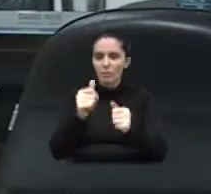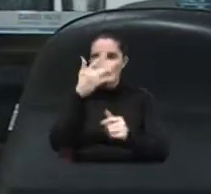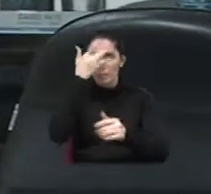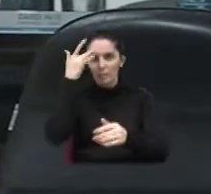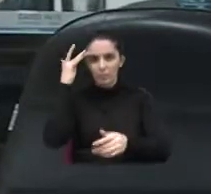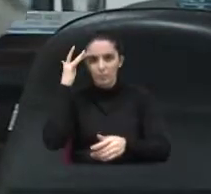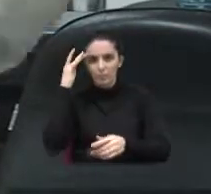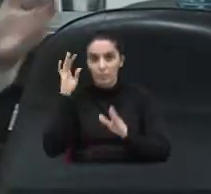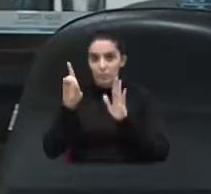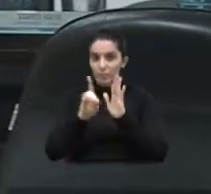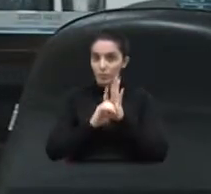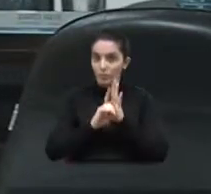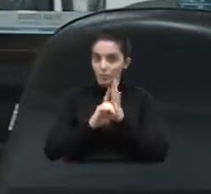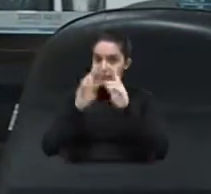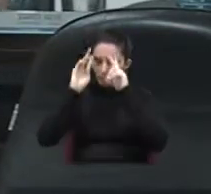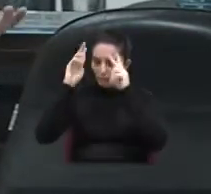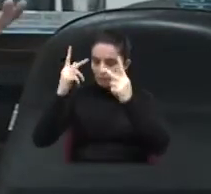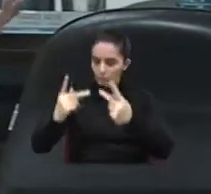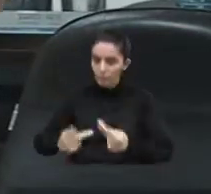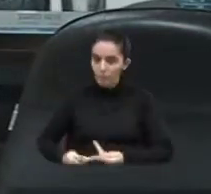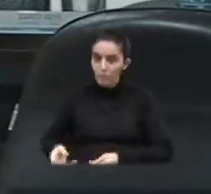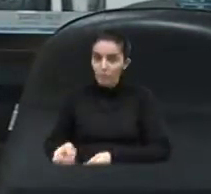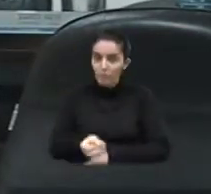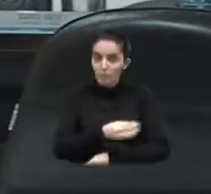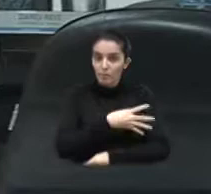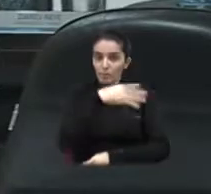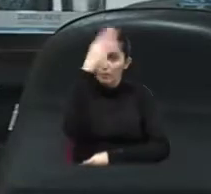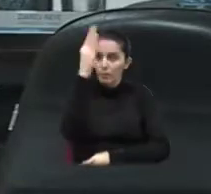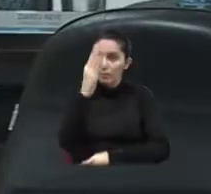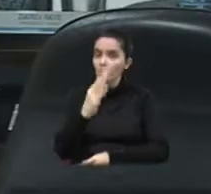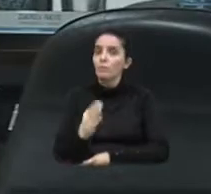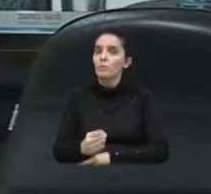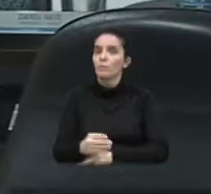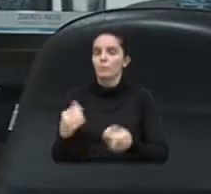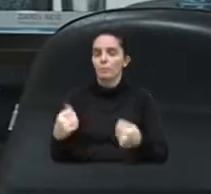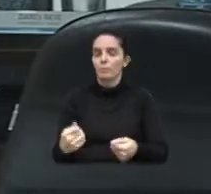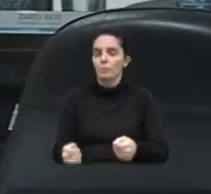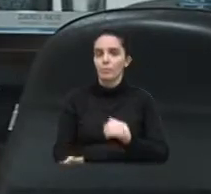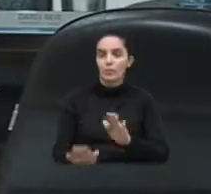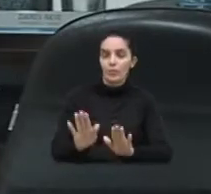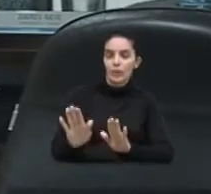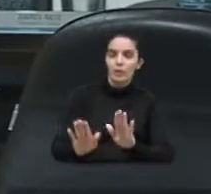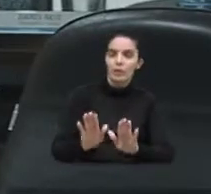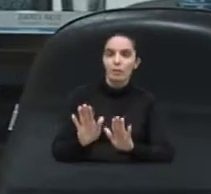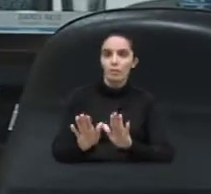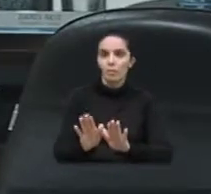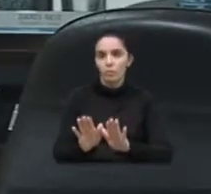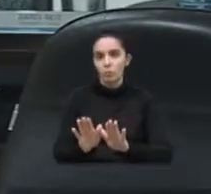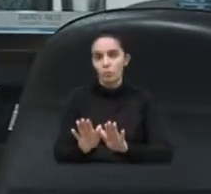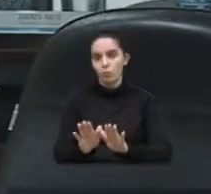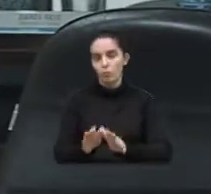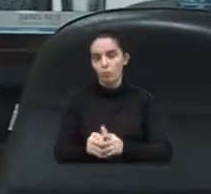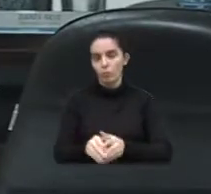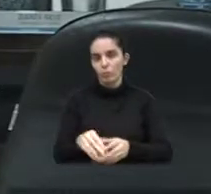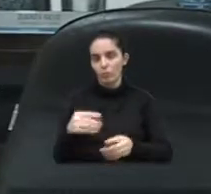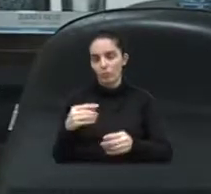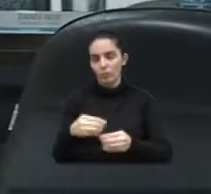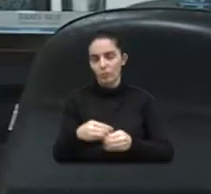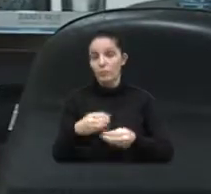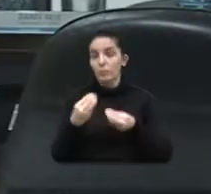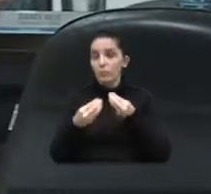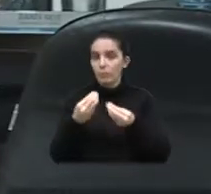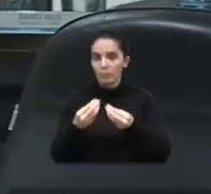Brasil, se a gente for considerar na esfera de mundo. Nós temos que tomar muito cuidado para que a